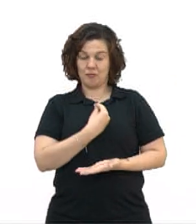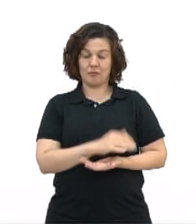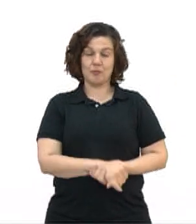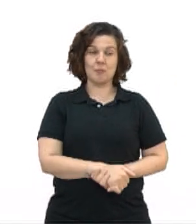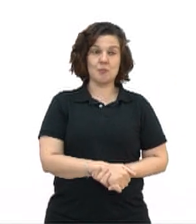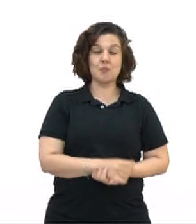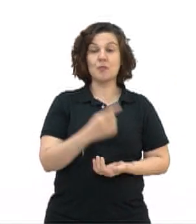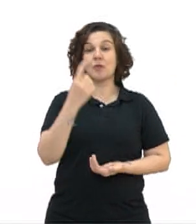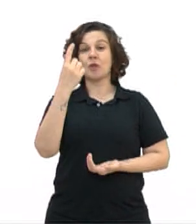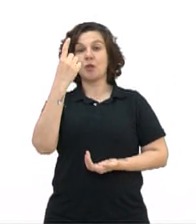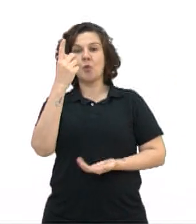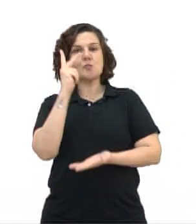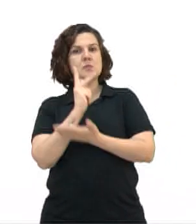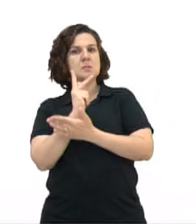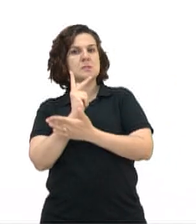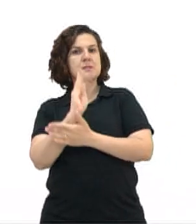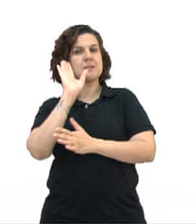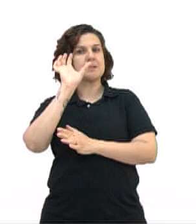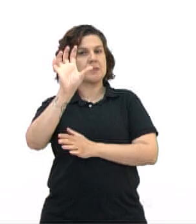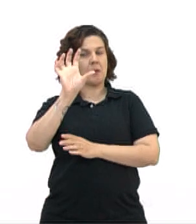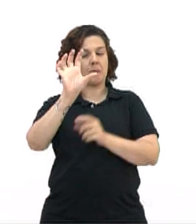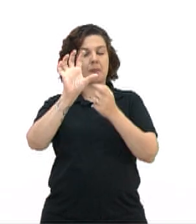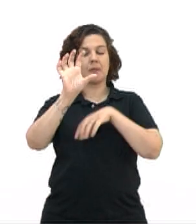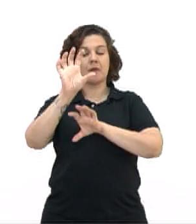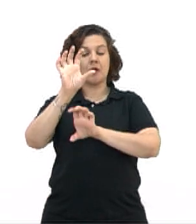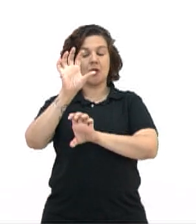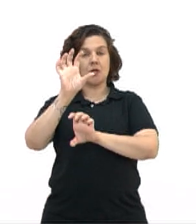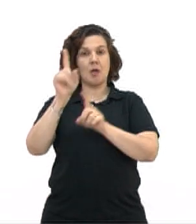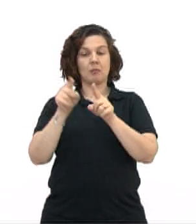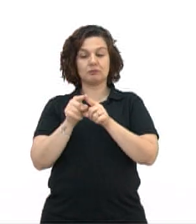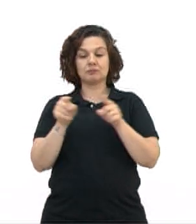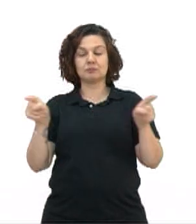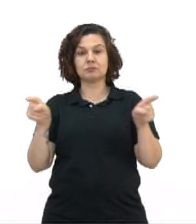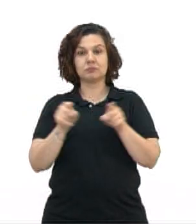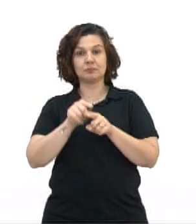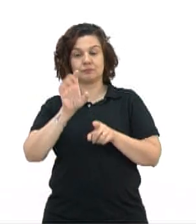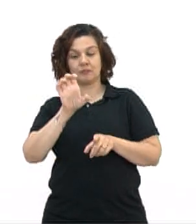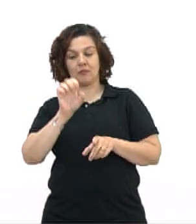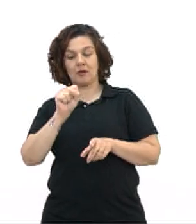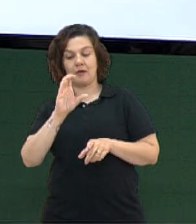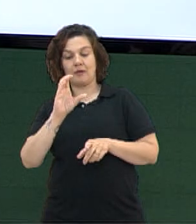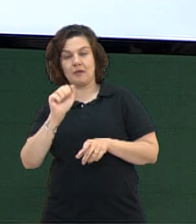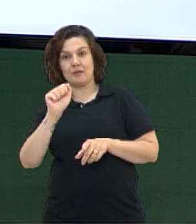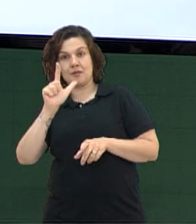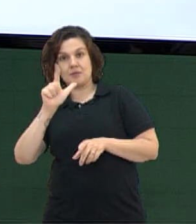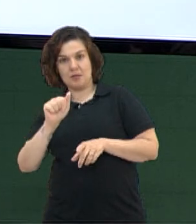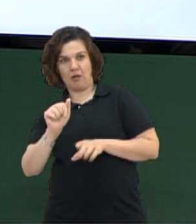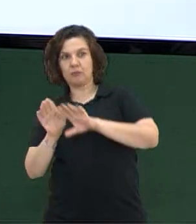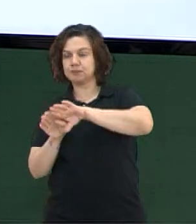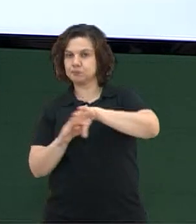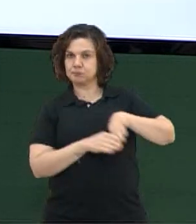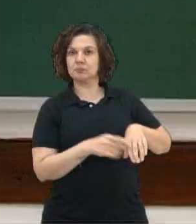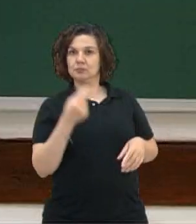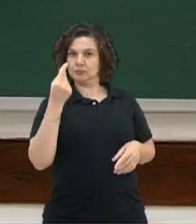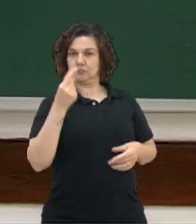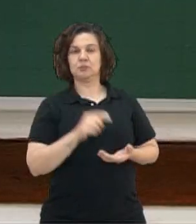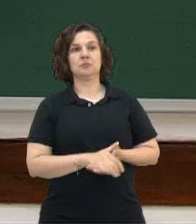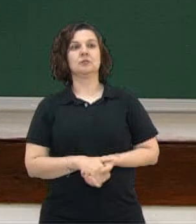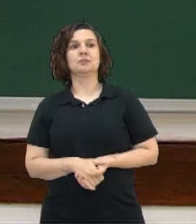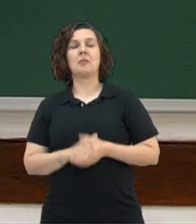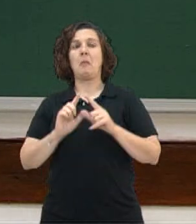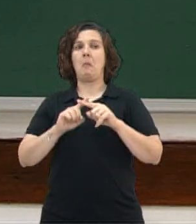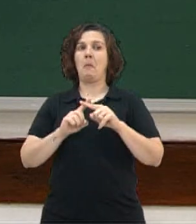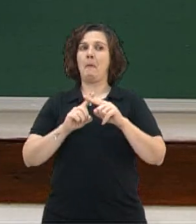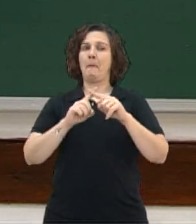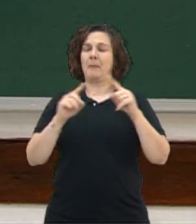ele vem sempre fixo na fórmula e o E é a escala, porém a escala sem o número 1. Mas ao